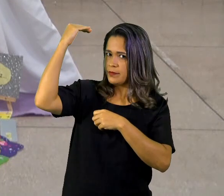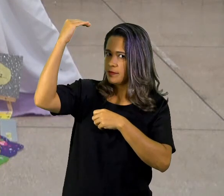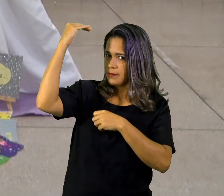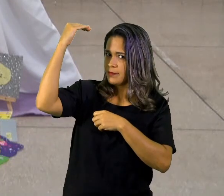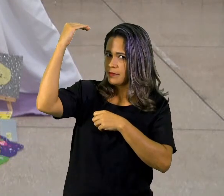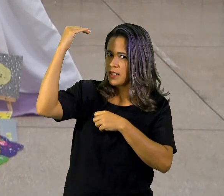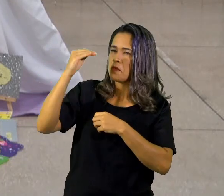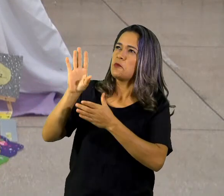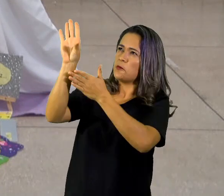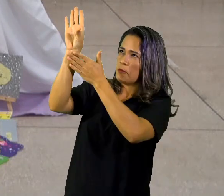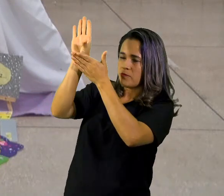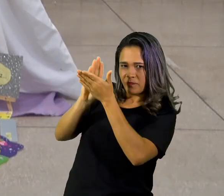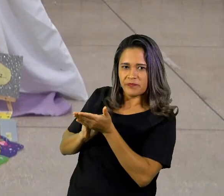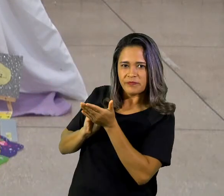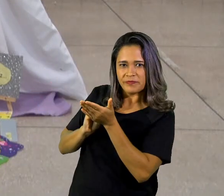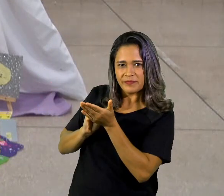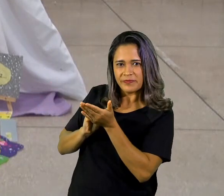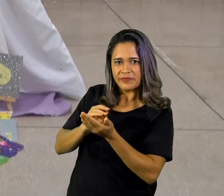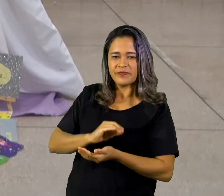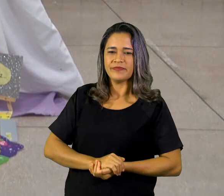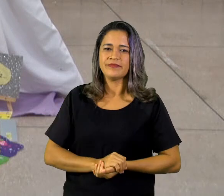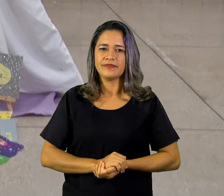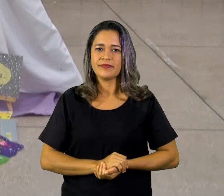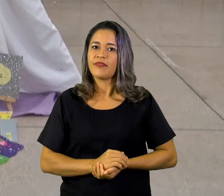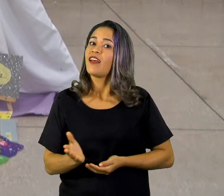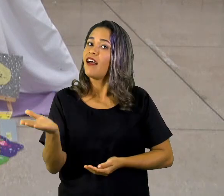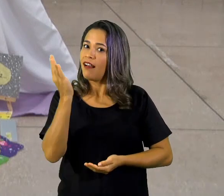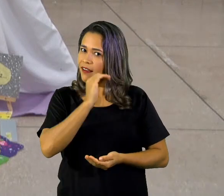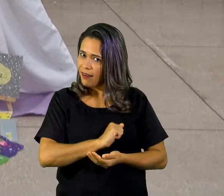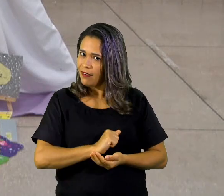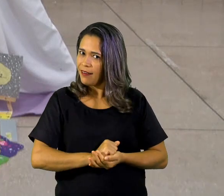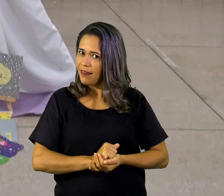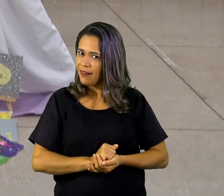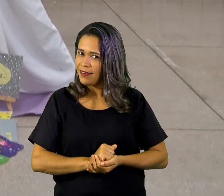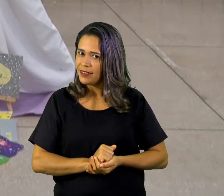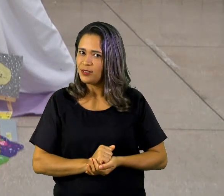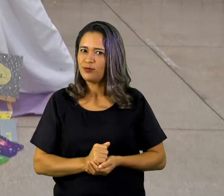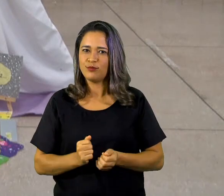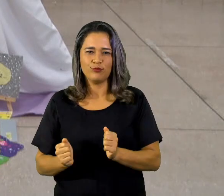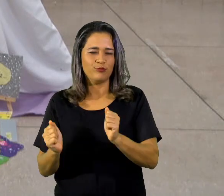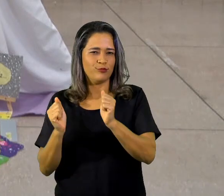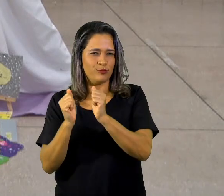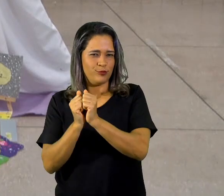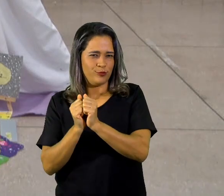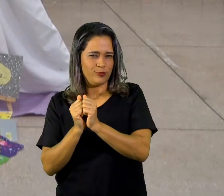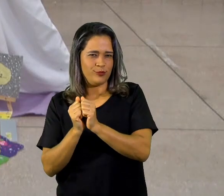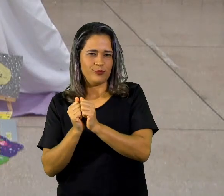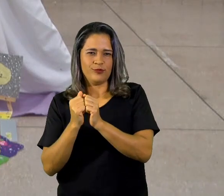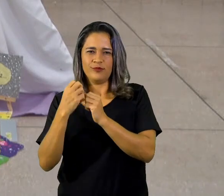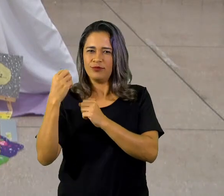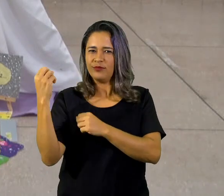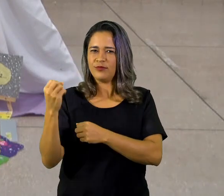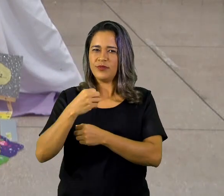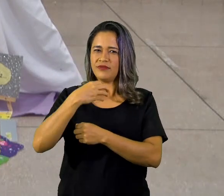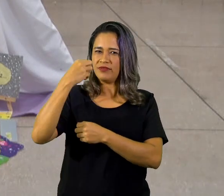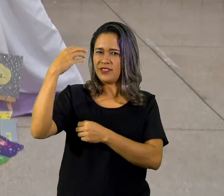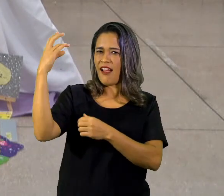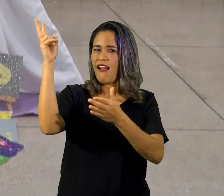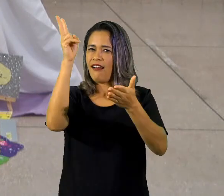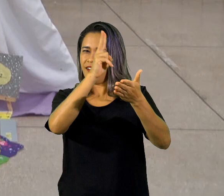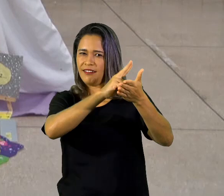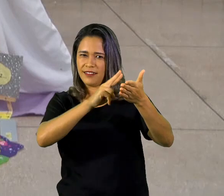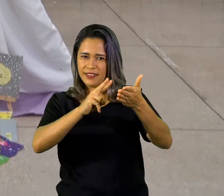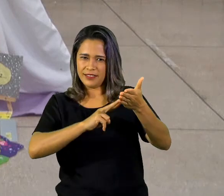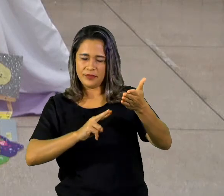lá e repete as ações. Vamos lá, gente. Vamos embarcar nessa viagem que é ler.